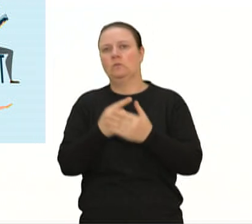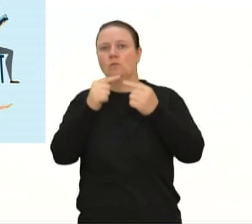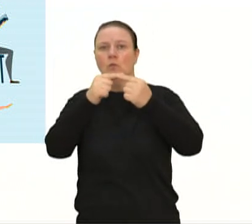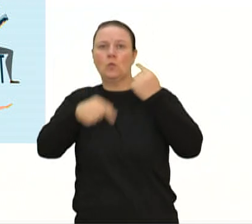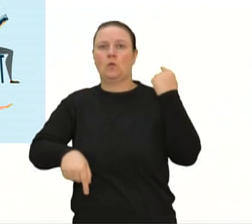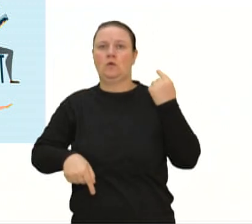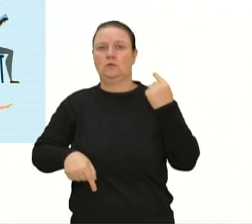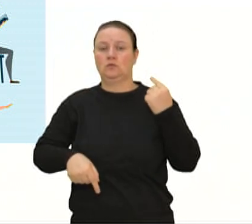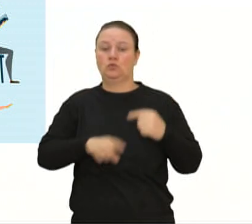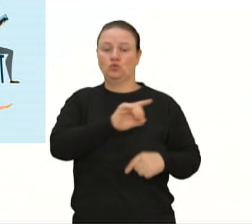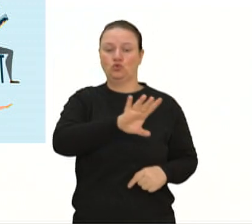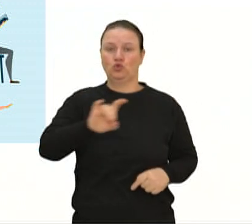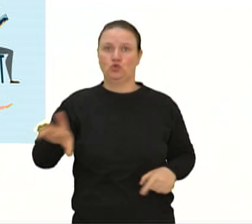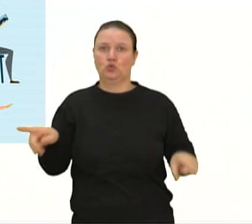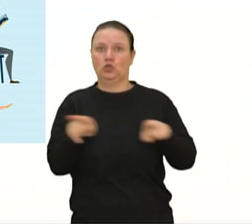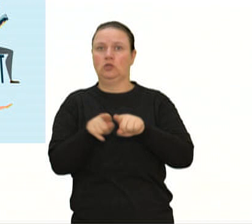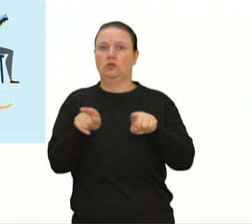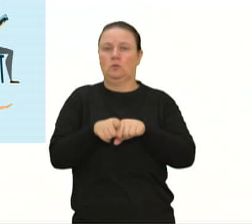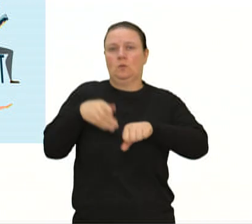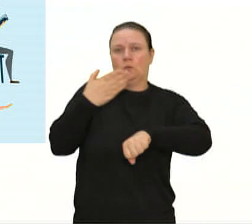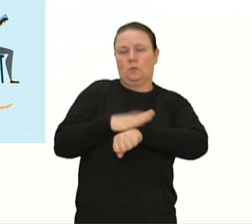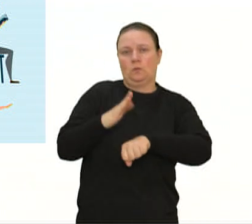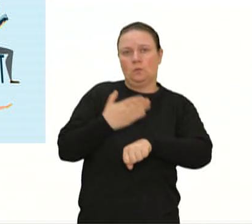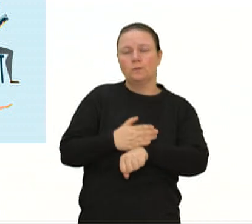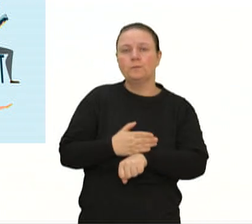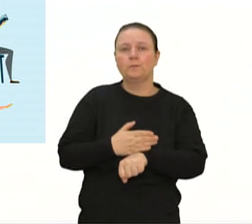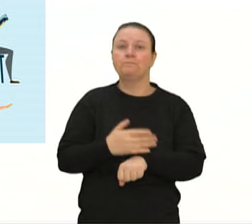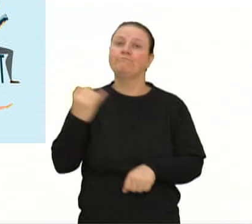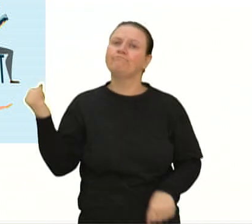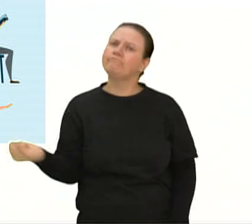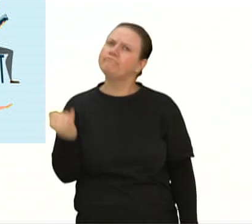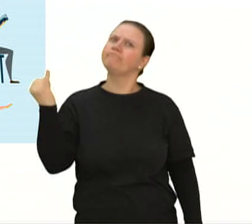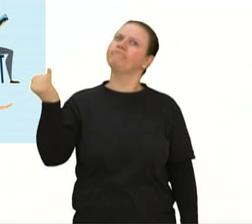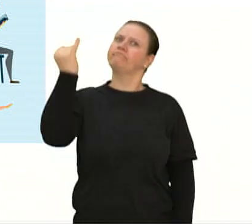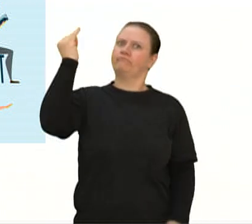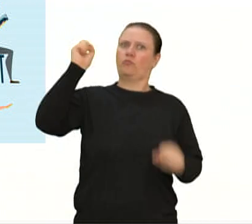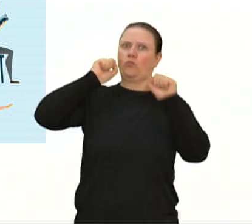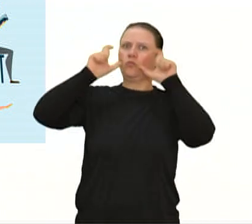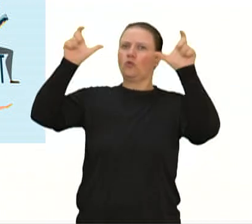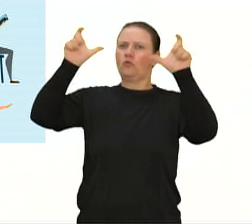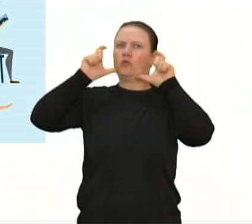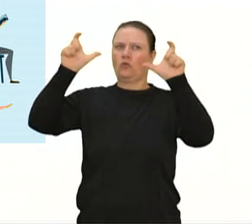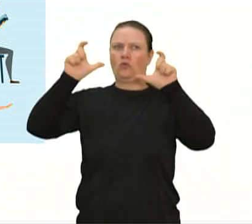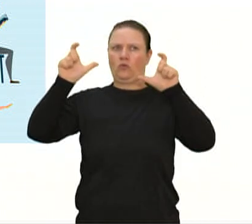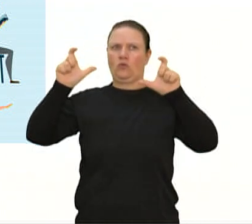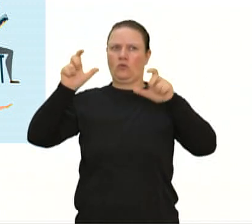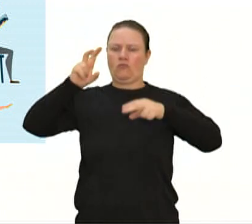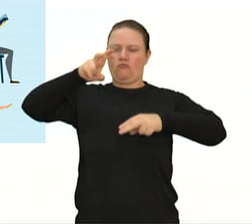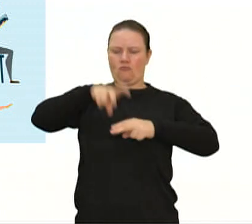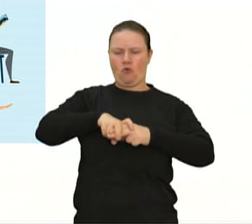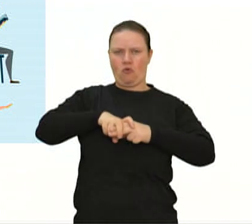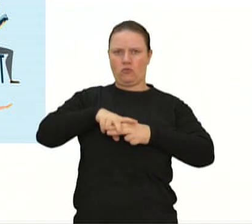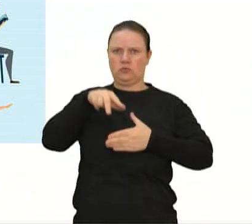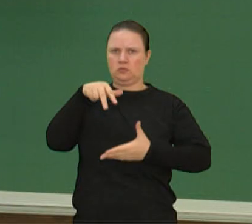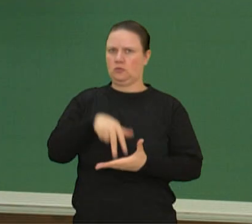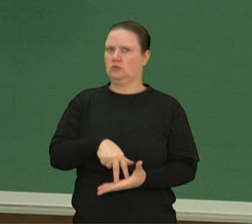dia quanto durante a prática de exercícios físicos. Então, é importante sempre ficar atento a esse alinhamento postural.